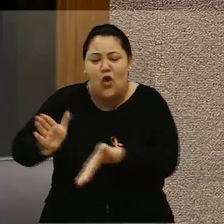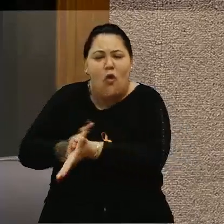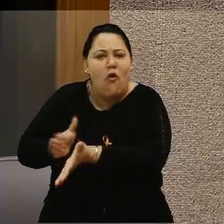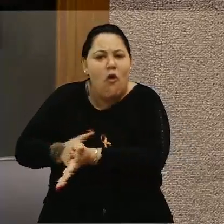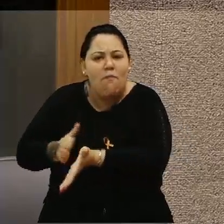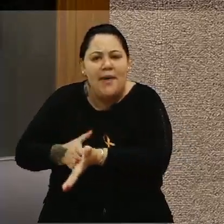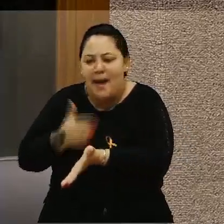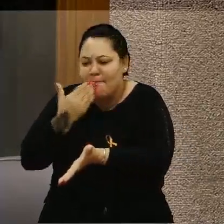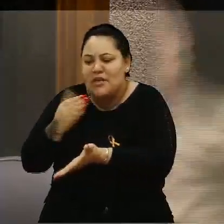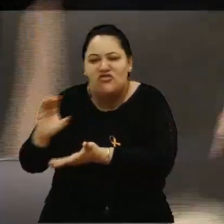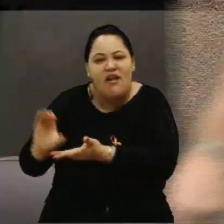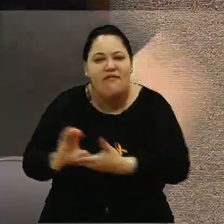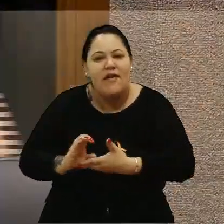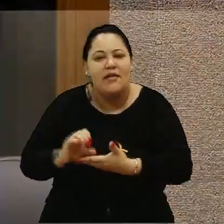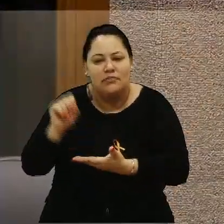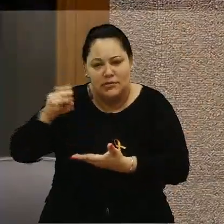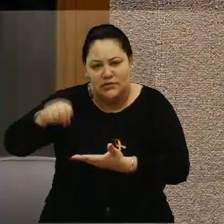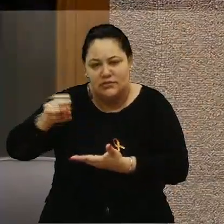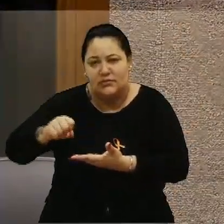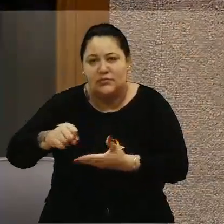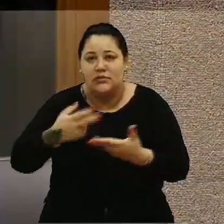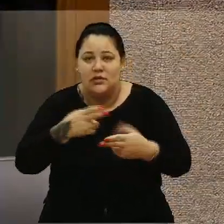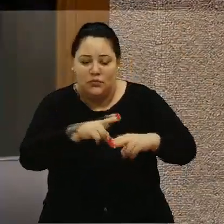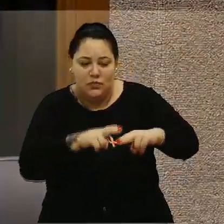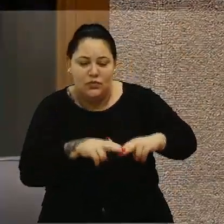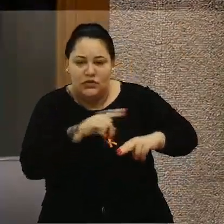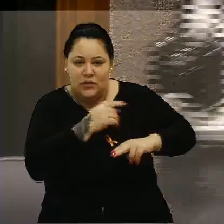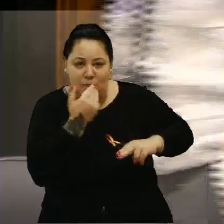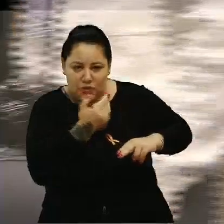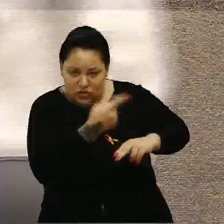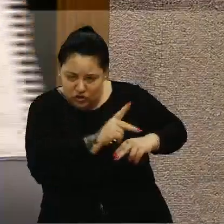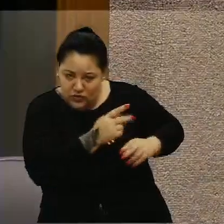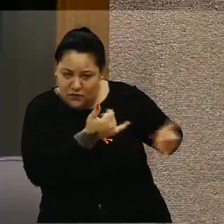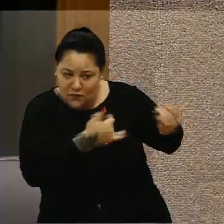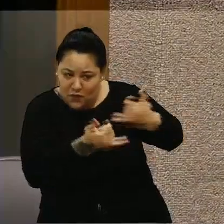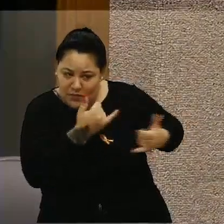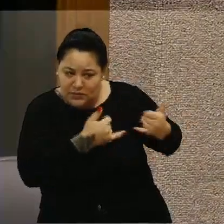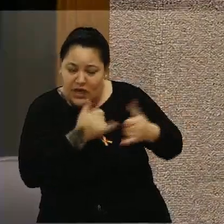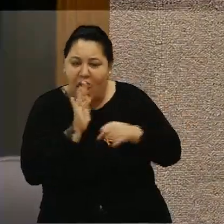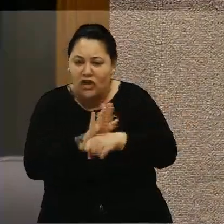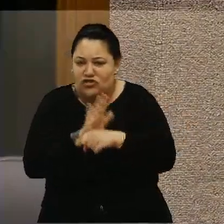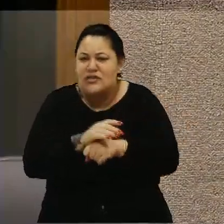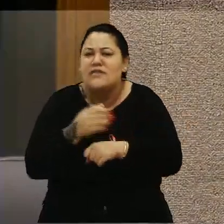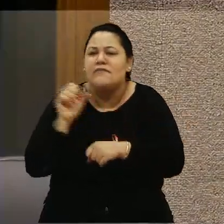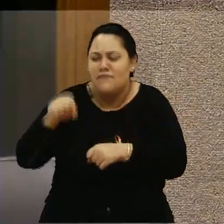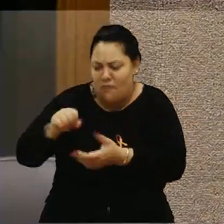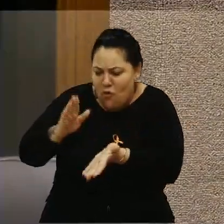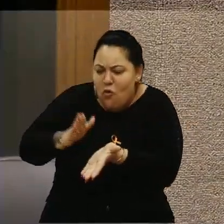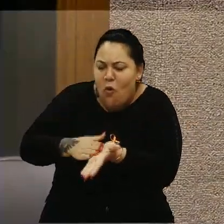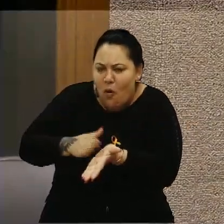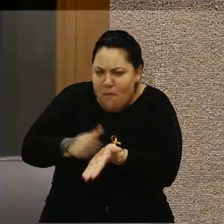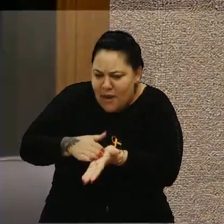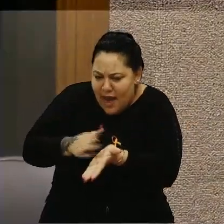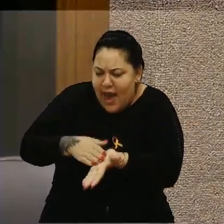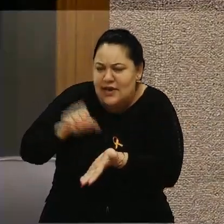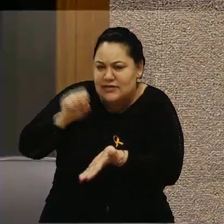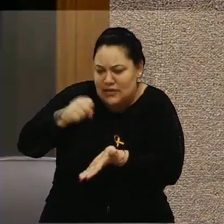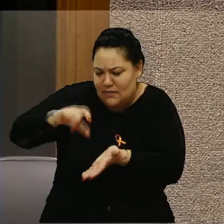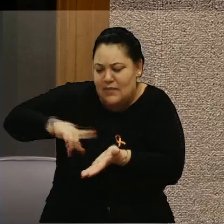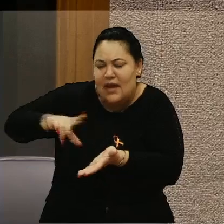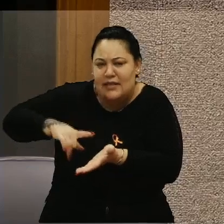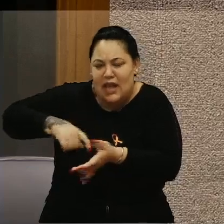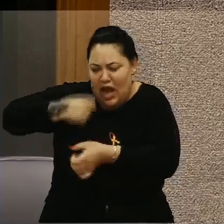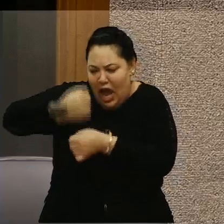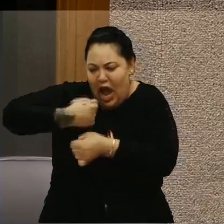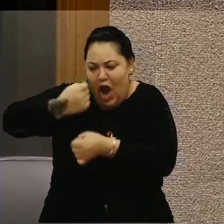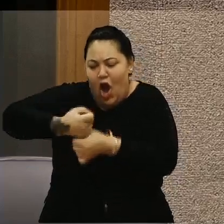Nesse sentido, acho que o seu pedido de informações ajuda. Vamos pressionar bastante para que saia as reformas do